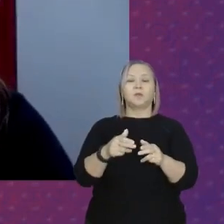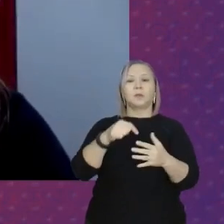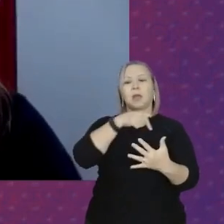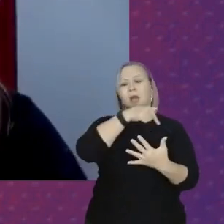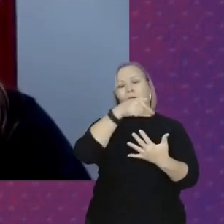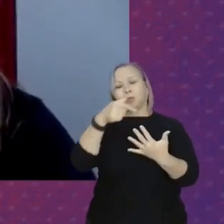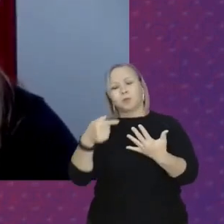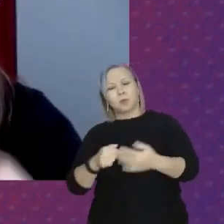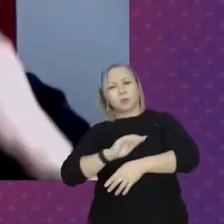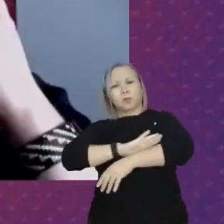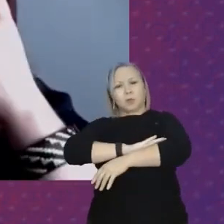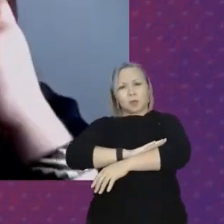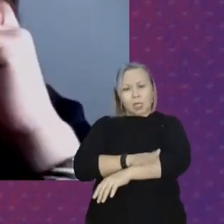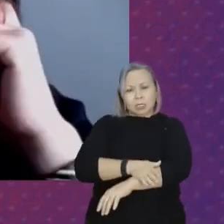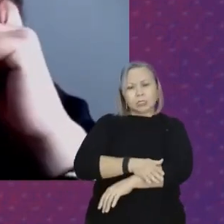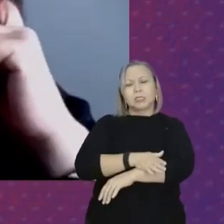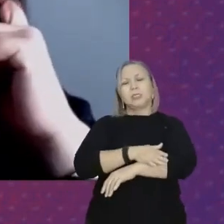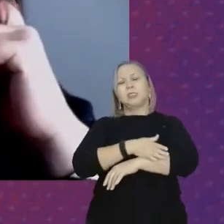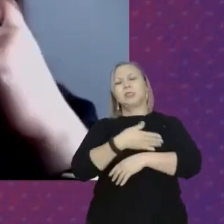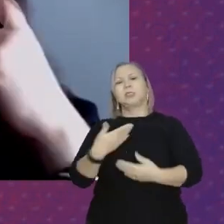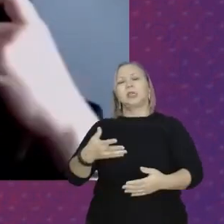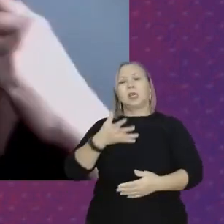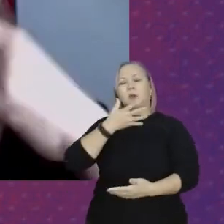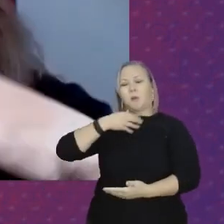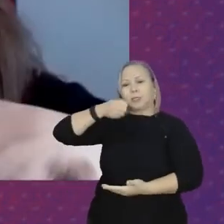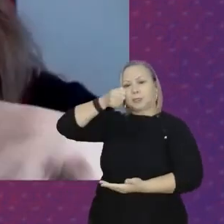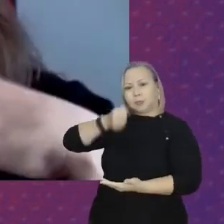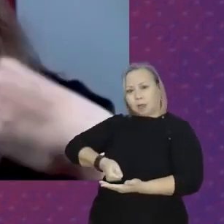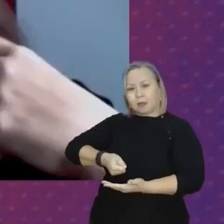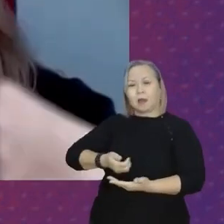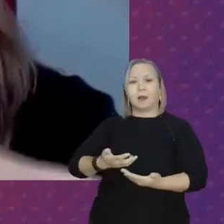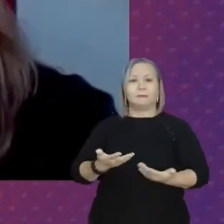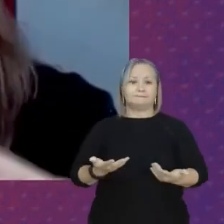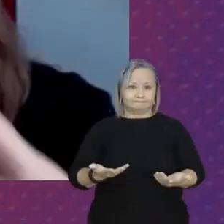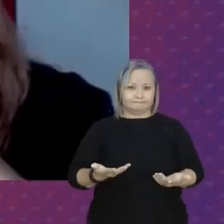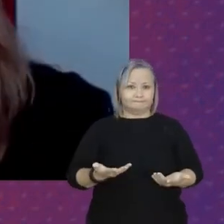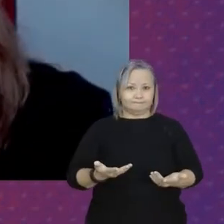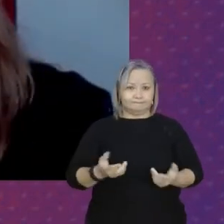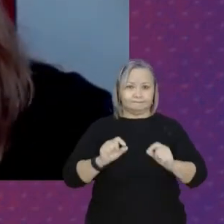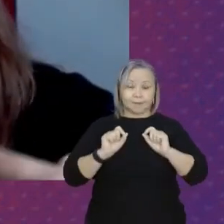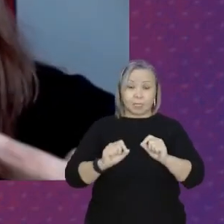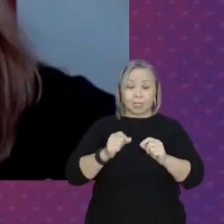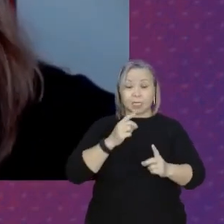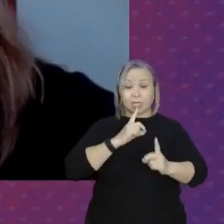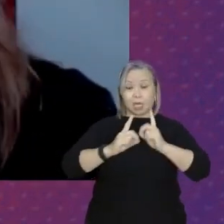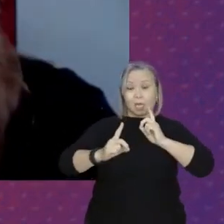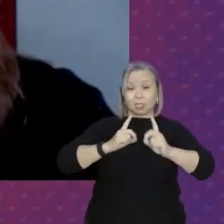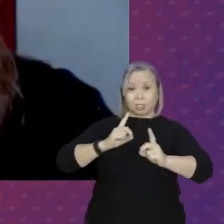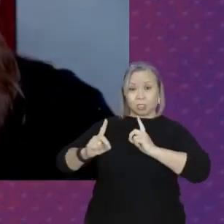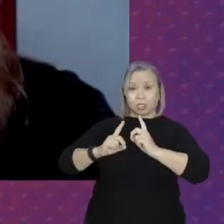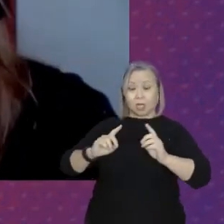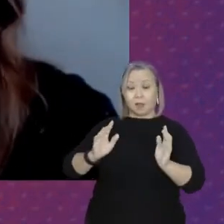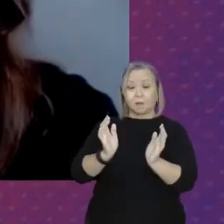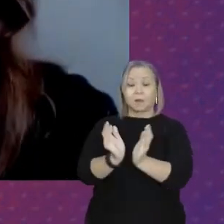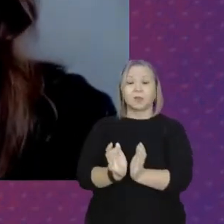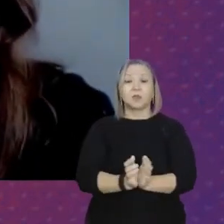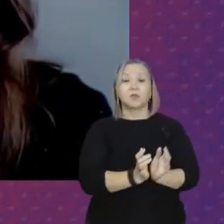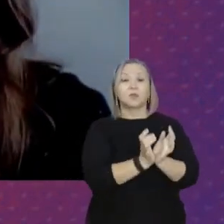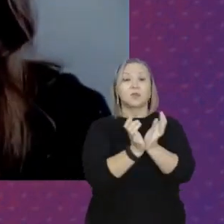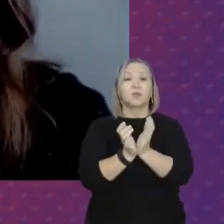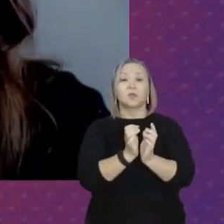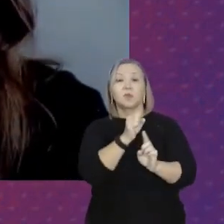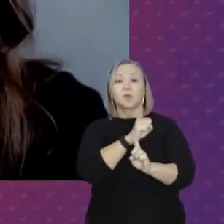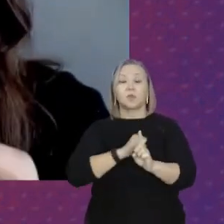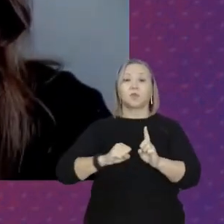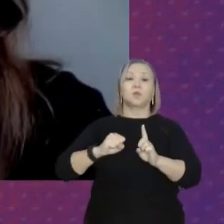dimensões do racismo, do patriarcado, e da dinâmica de classe nas nossas